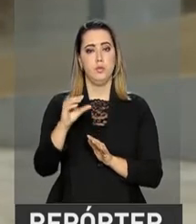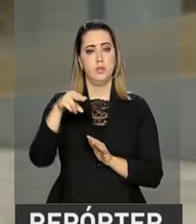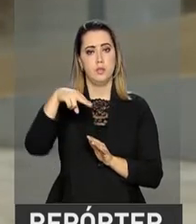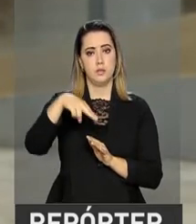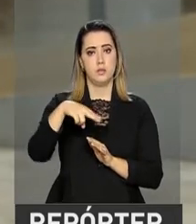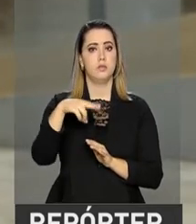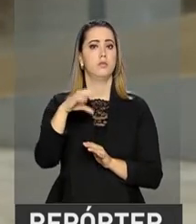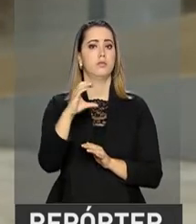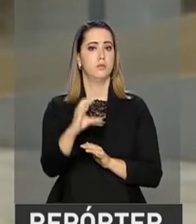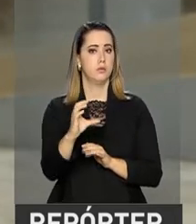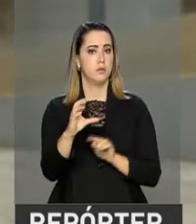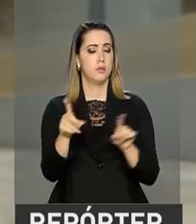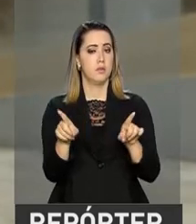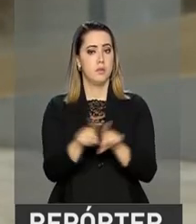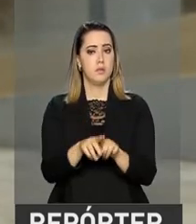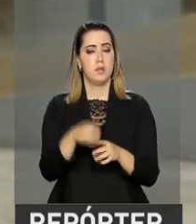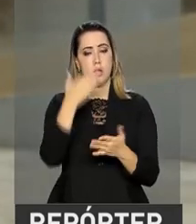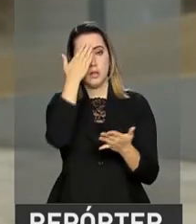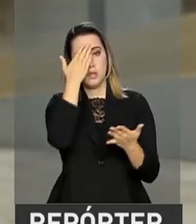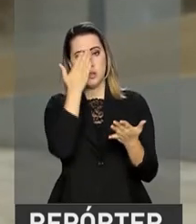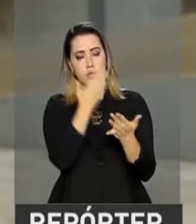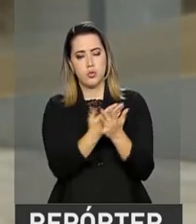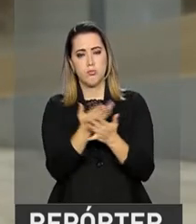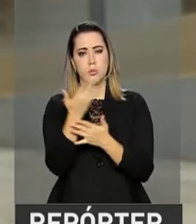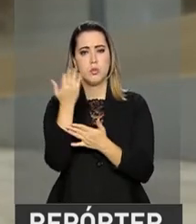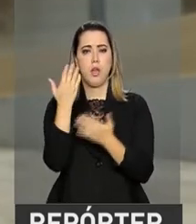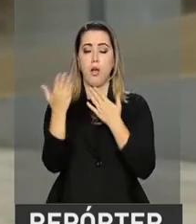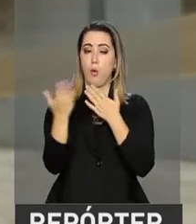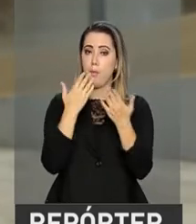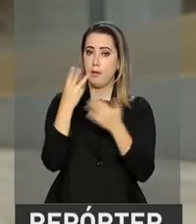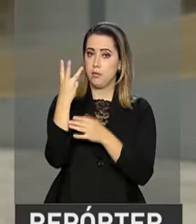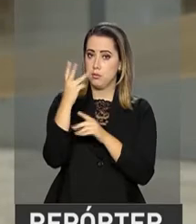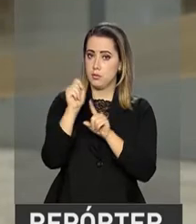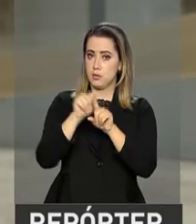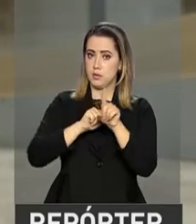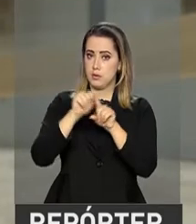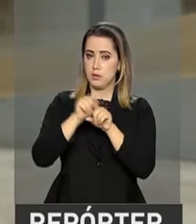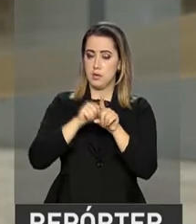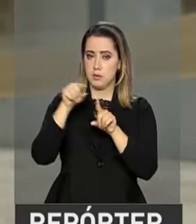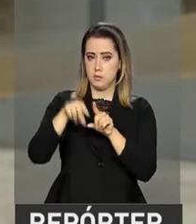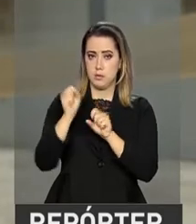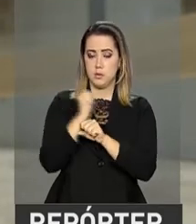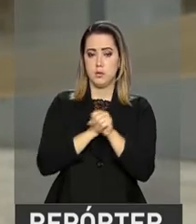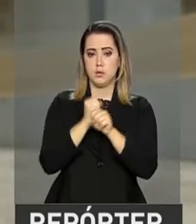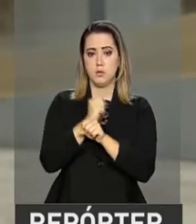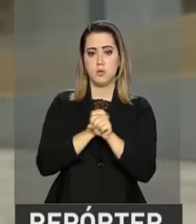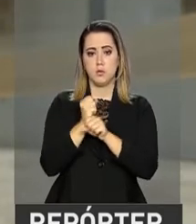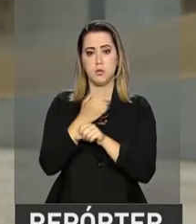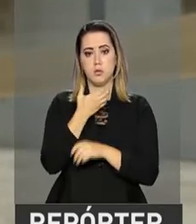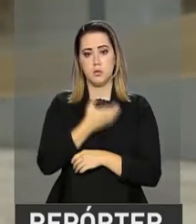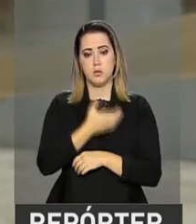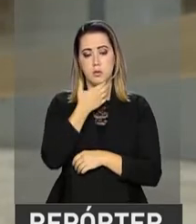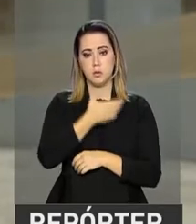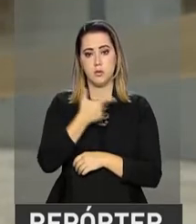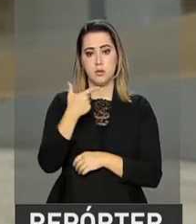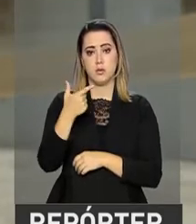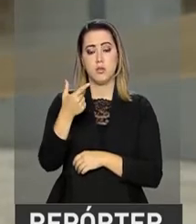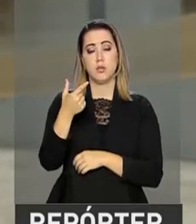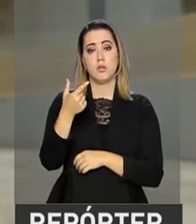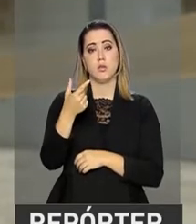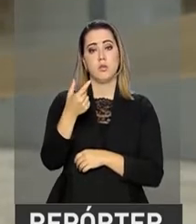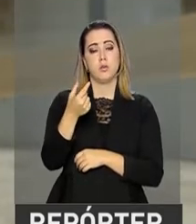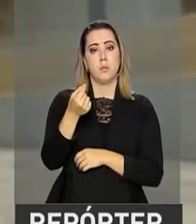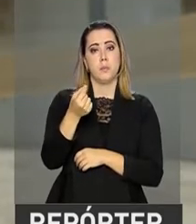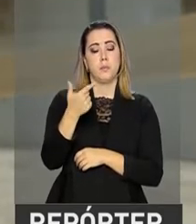um otimismo maior em relação aos últimos três meses deste ano o período natalino de 2017 em